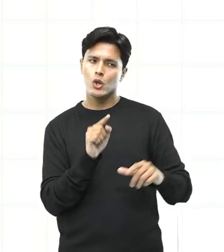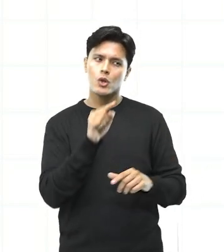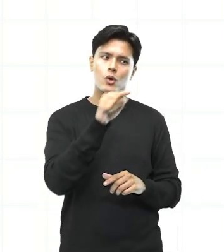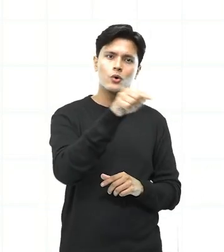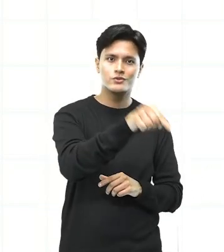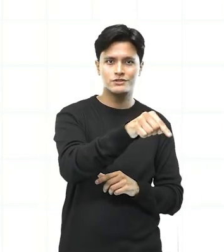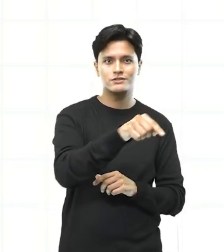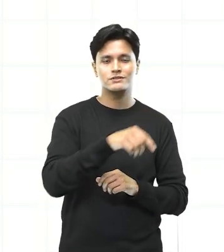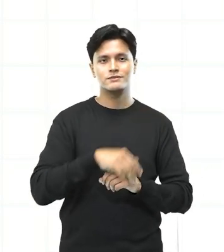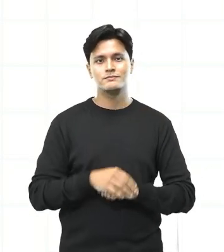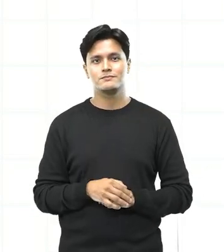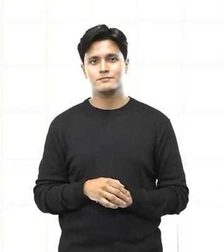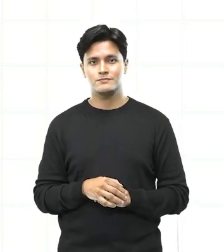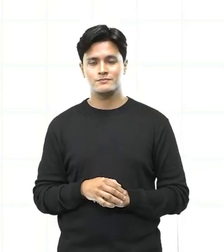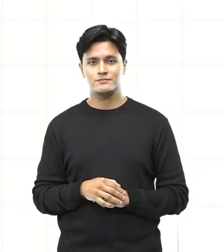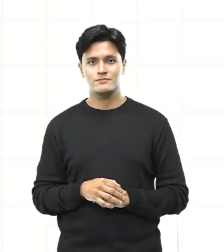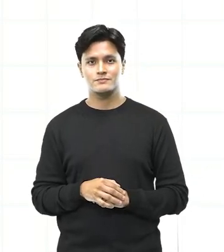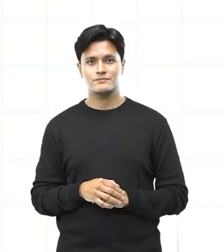longe.